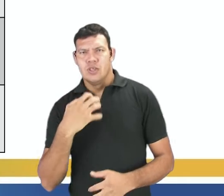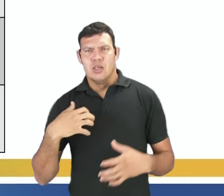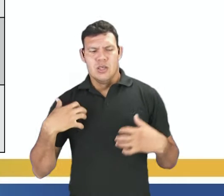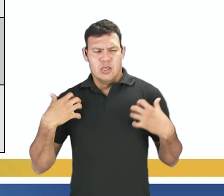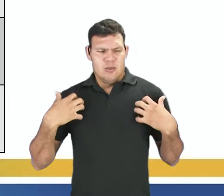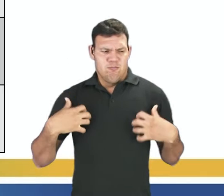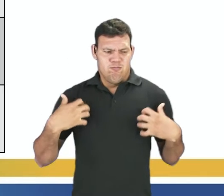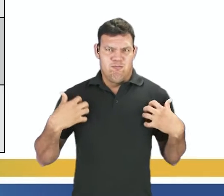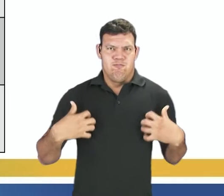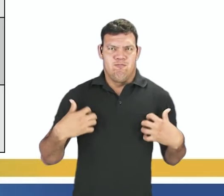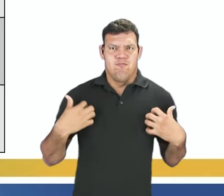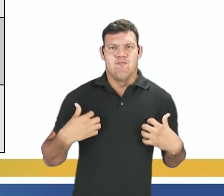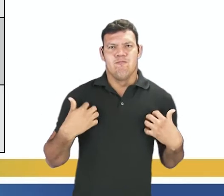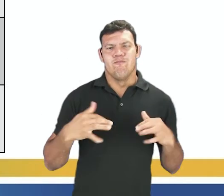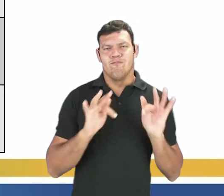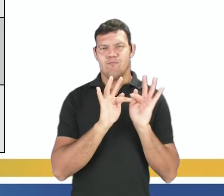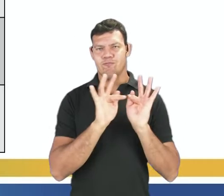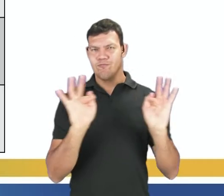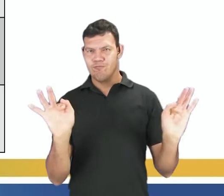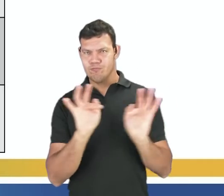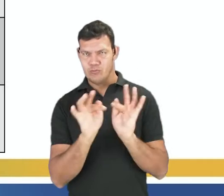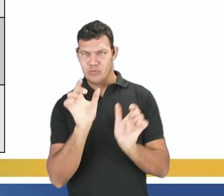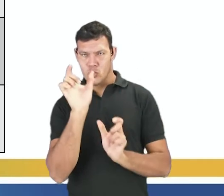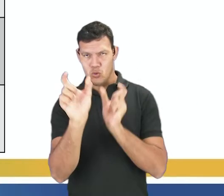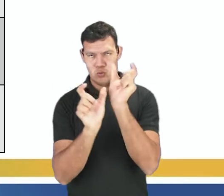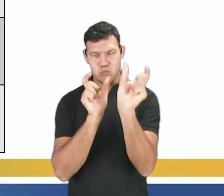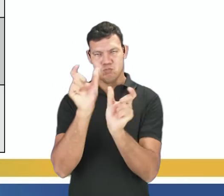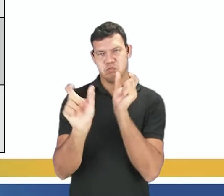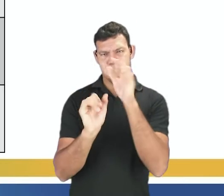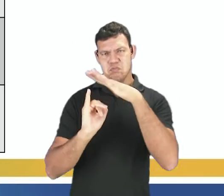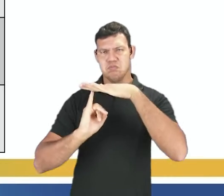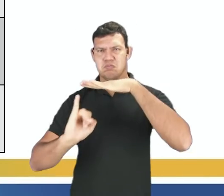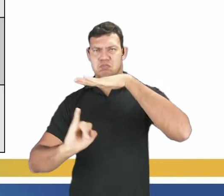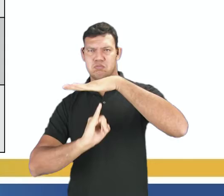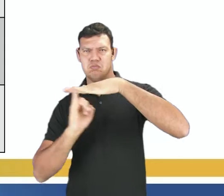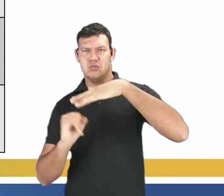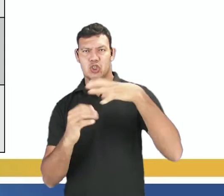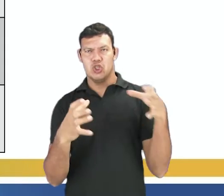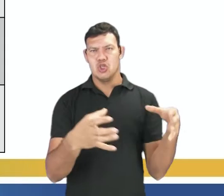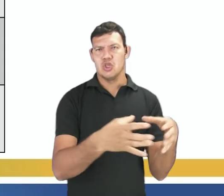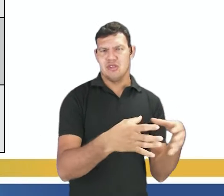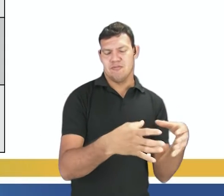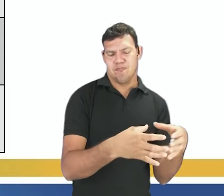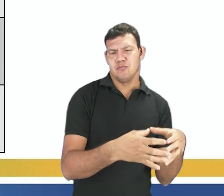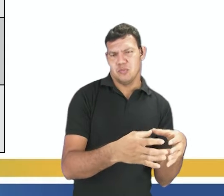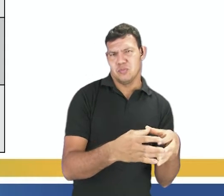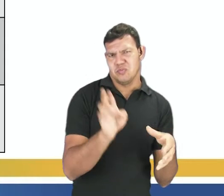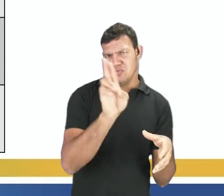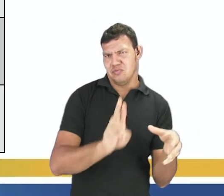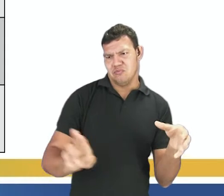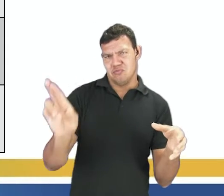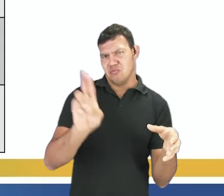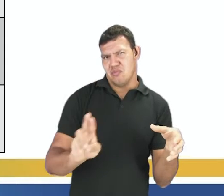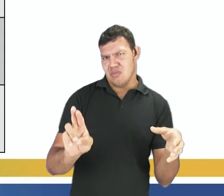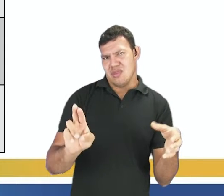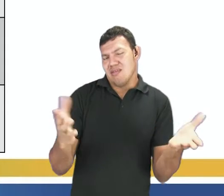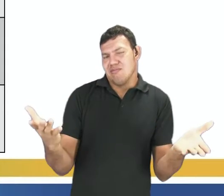linguagem, palavras, frases, de um registro informal que membros de um grupo particular preferem, em vez de vocabulário